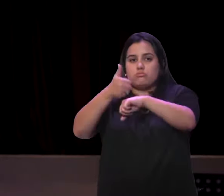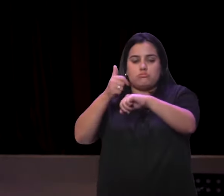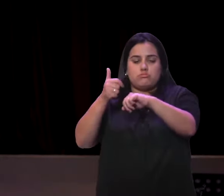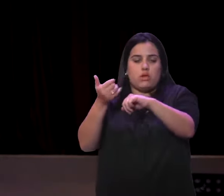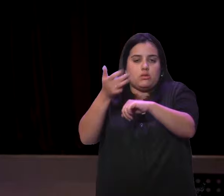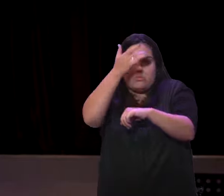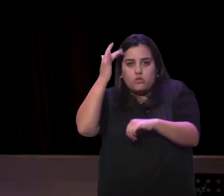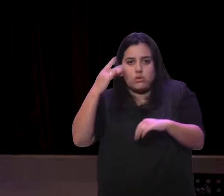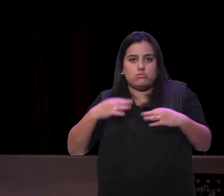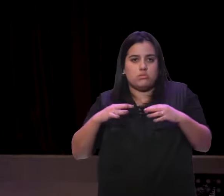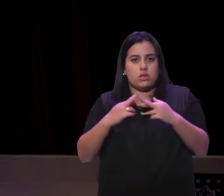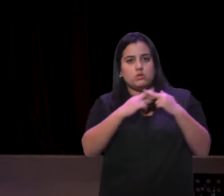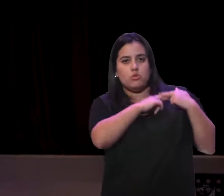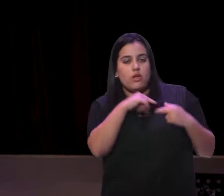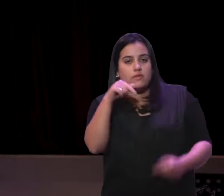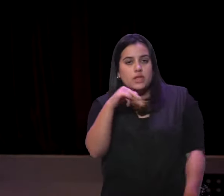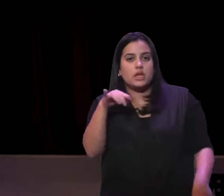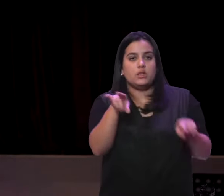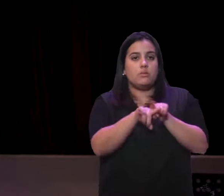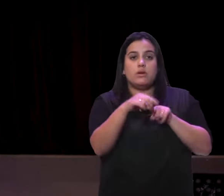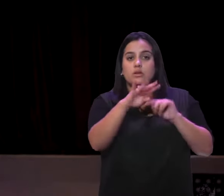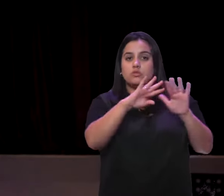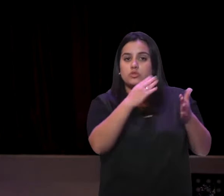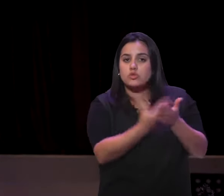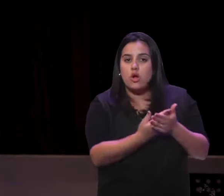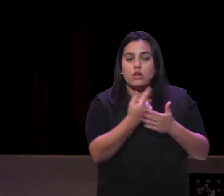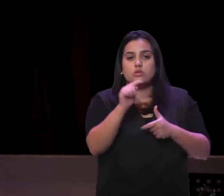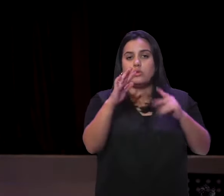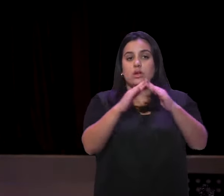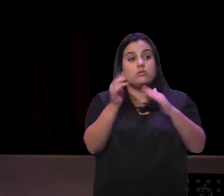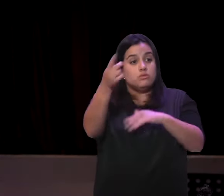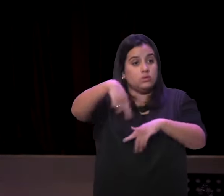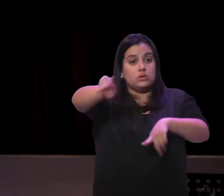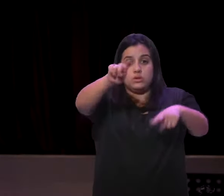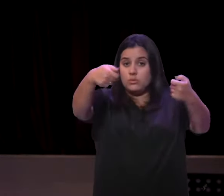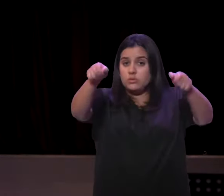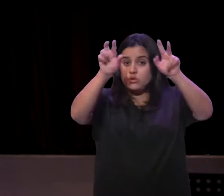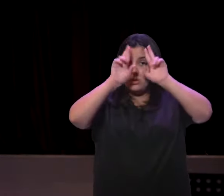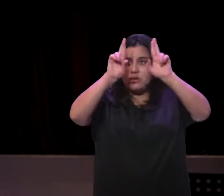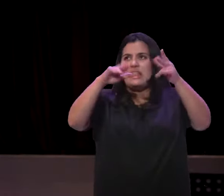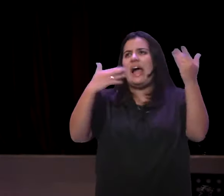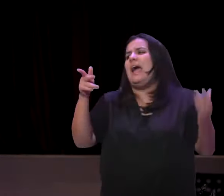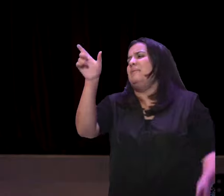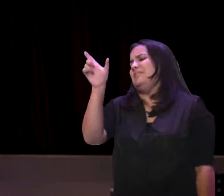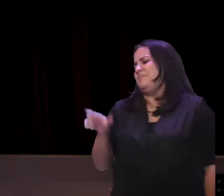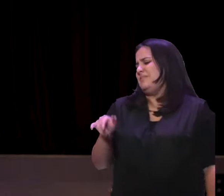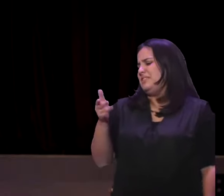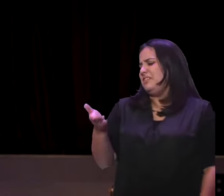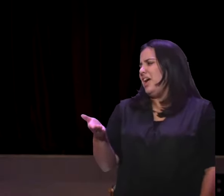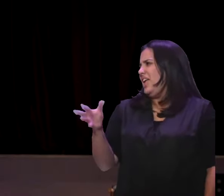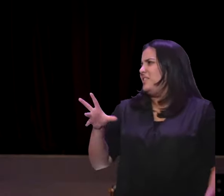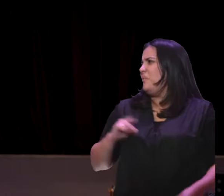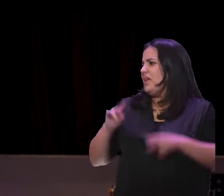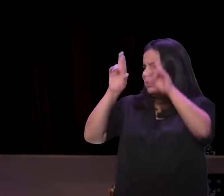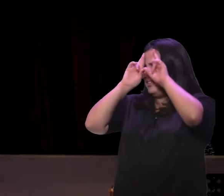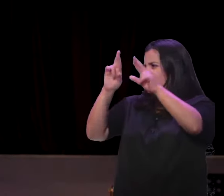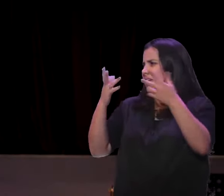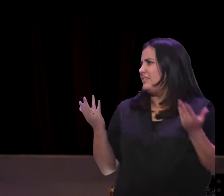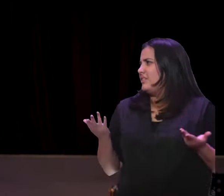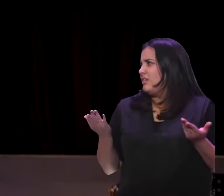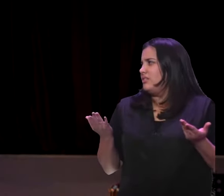da tua casa. Respeita. Ah, mas tal pessoa não merece respeito. Eu não